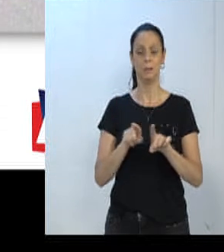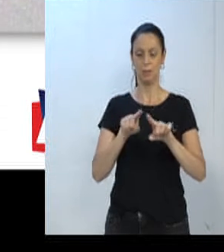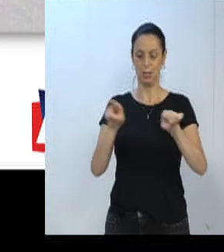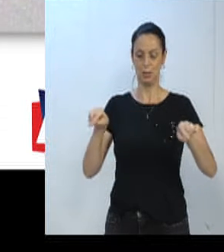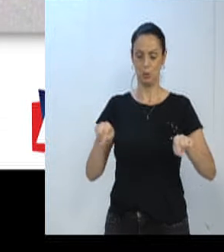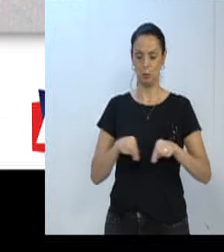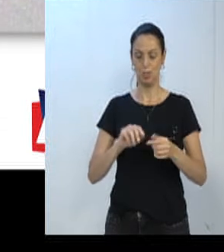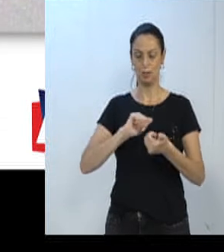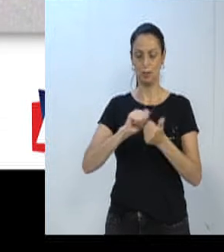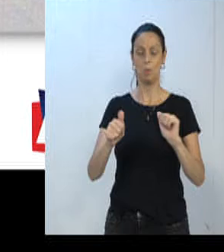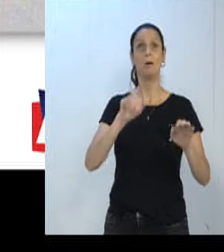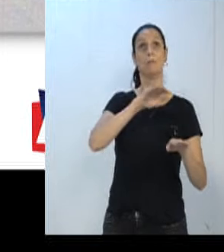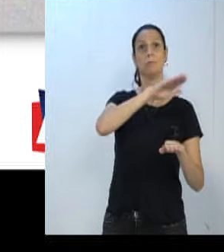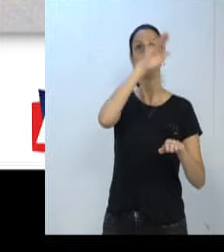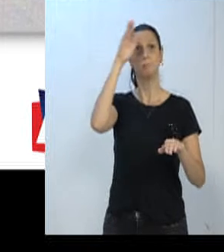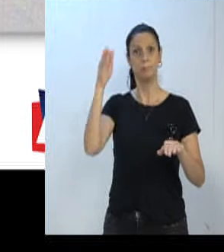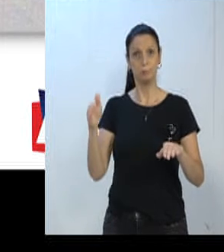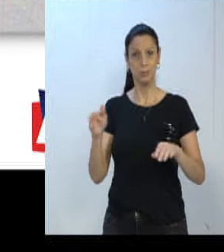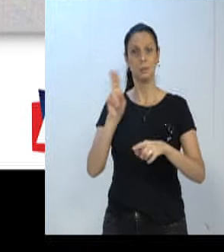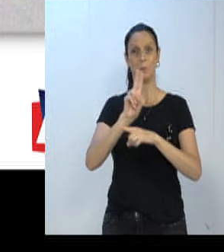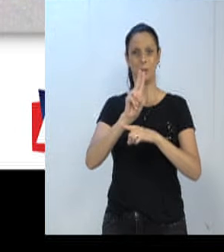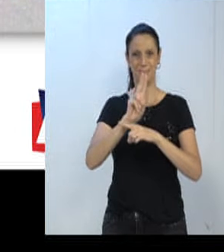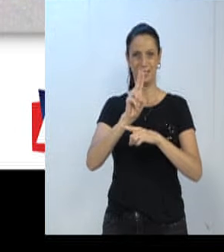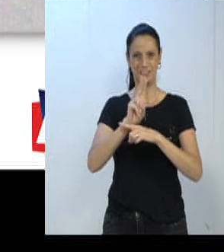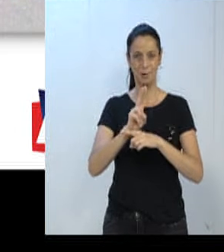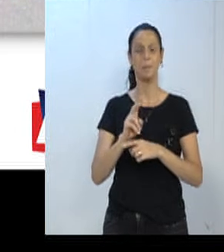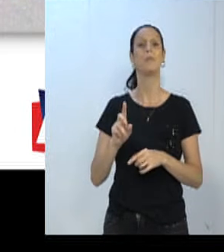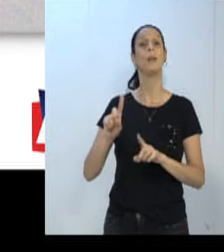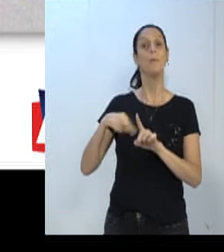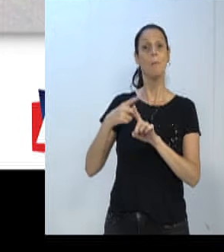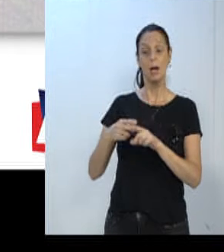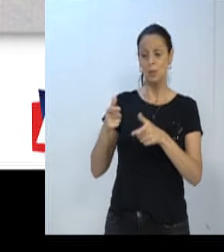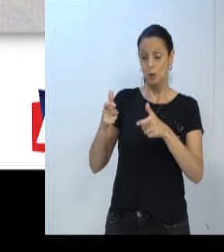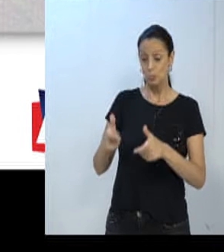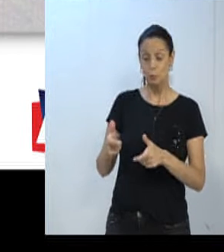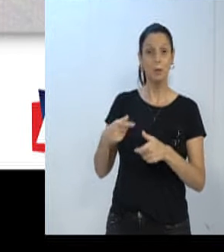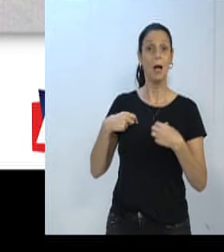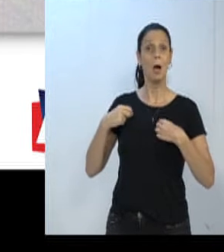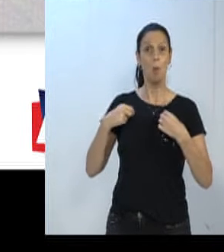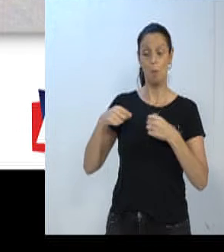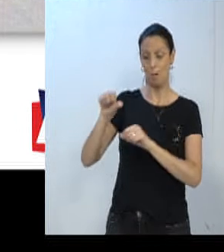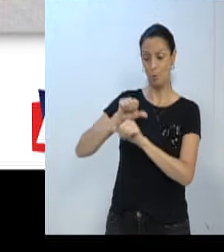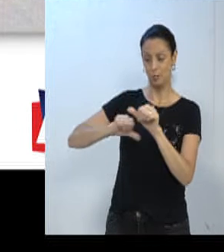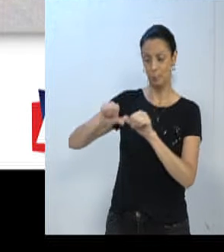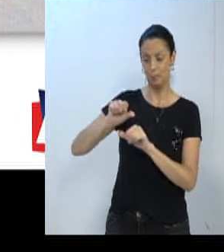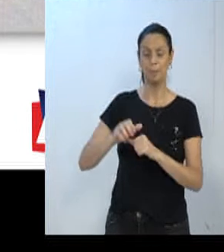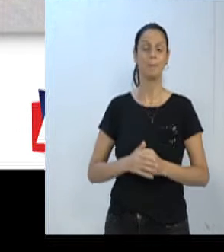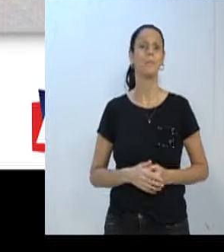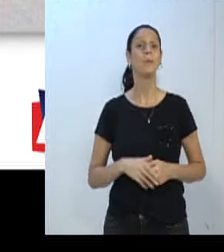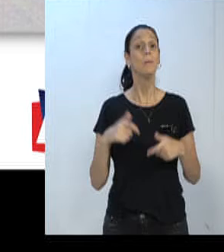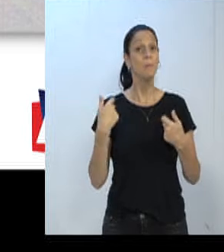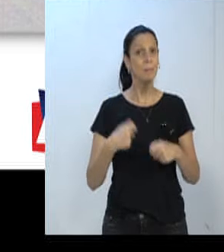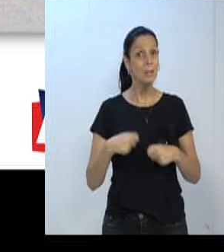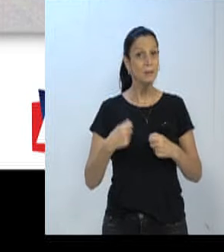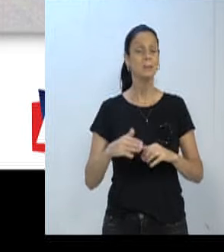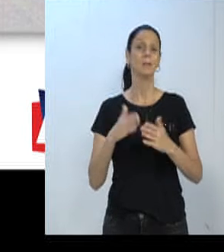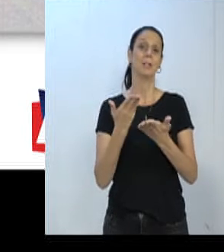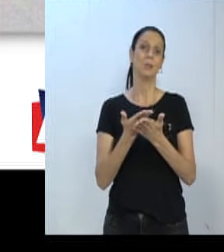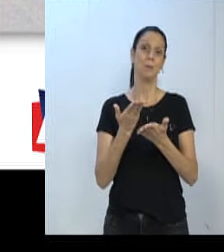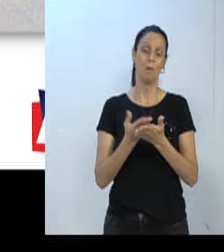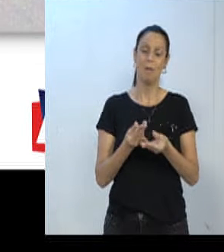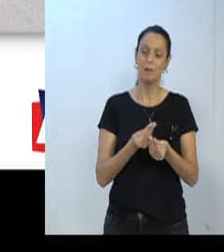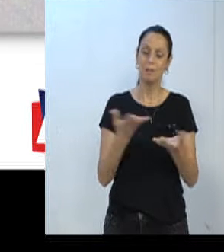que é importante importante esses colégios realmente tenham qualidade de vida para os alunos pararem de fazer Educação